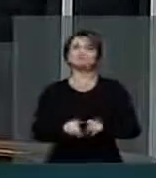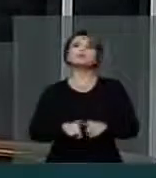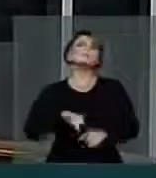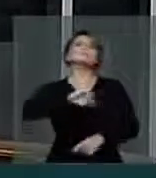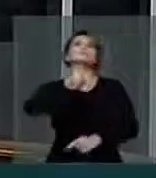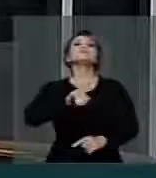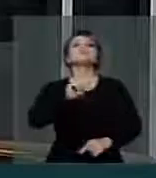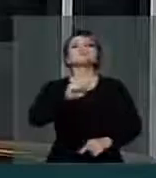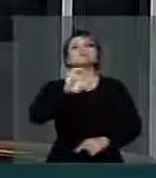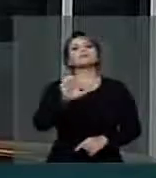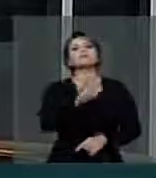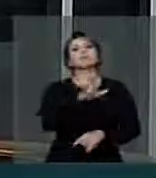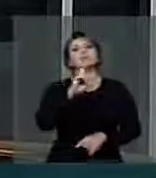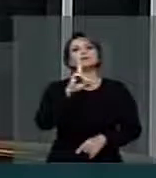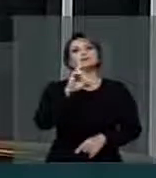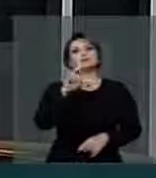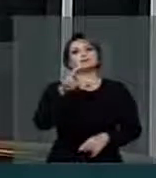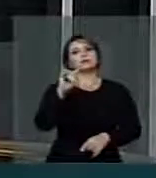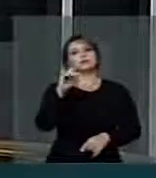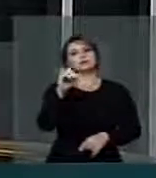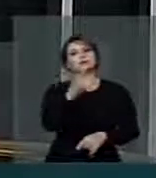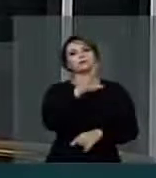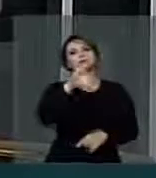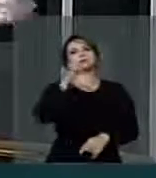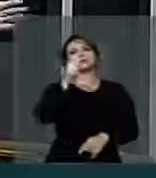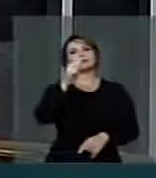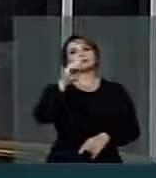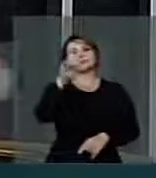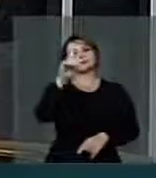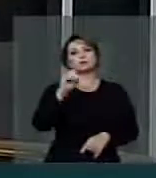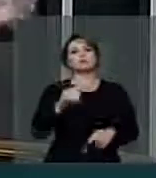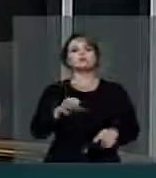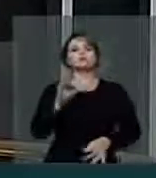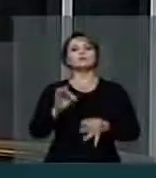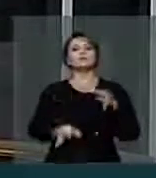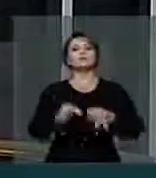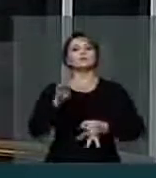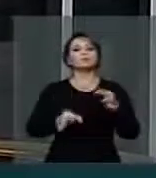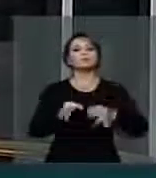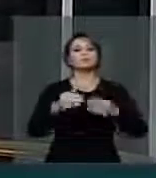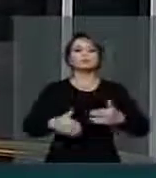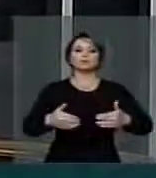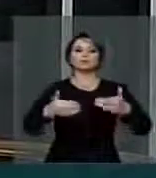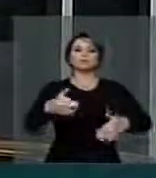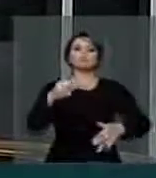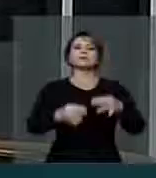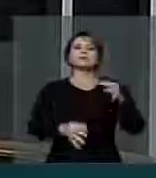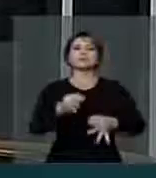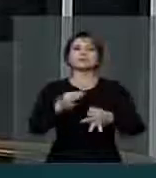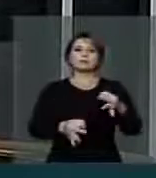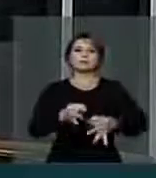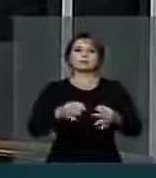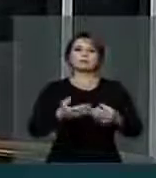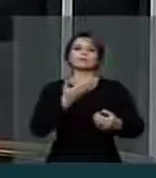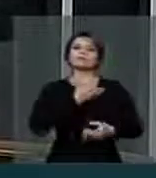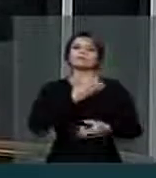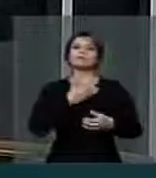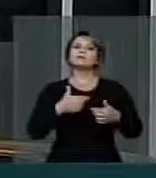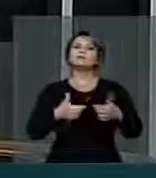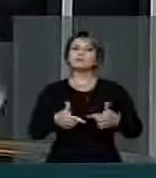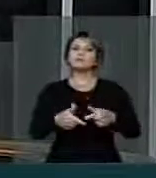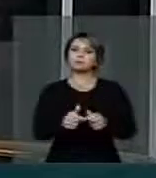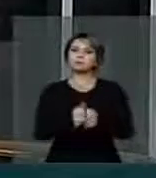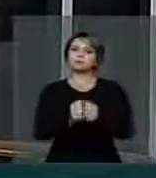eu tenho o maior respeito, companheiro do PT, ministro da Justiça, para terminar, ministro da Justiça, meu companheiro Zé